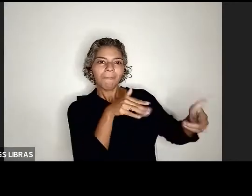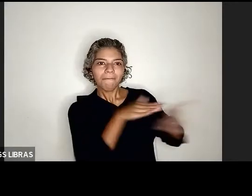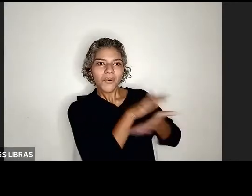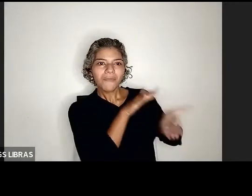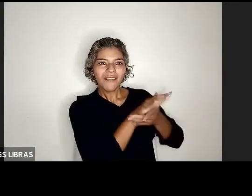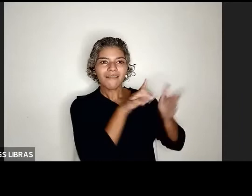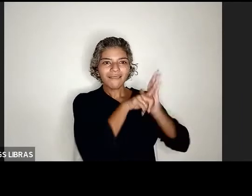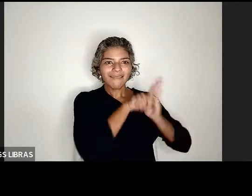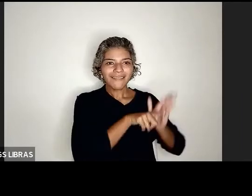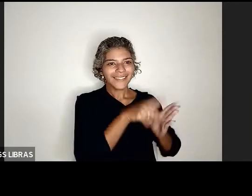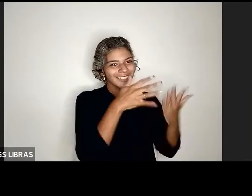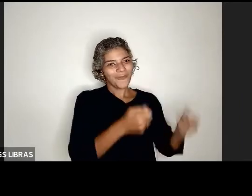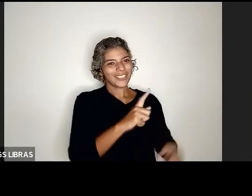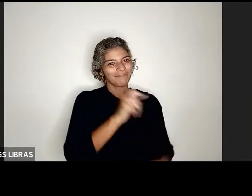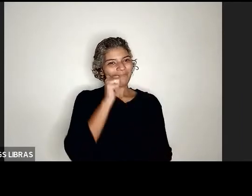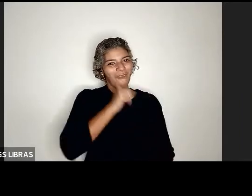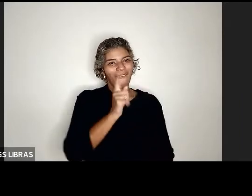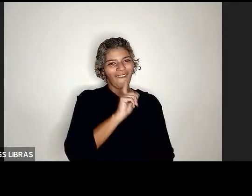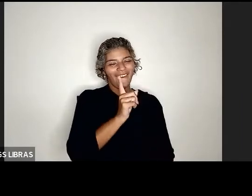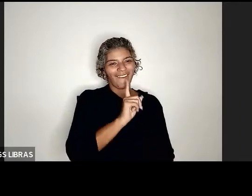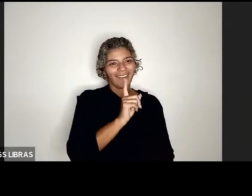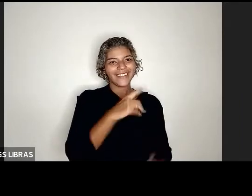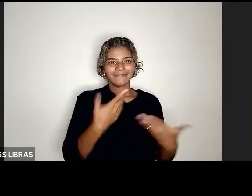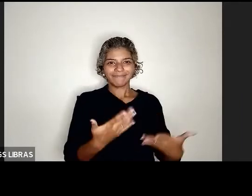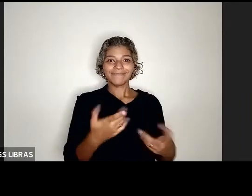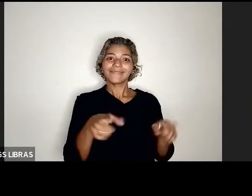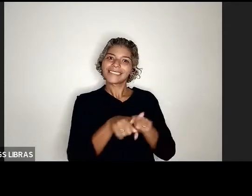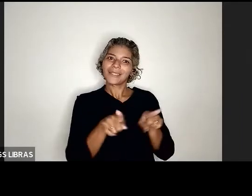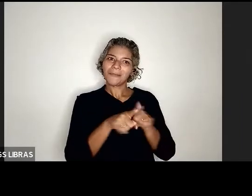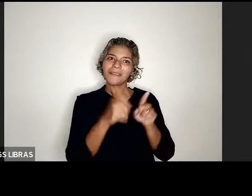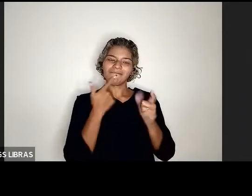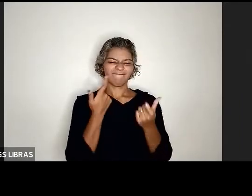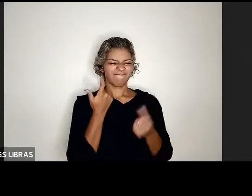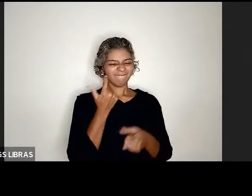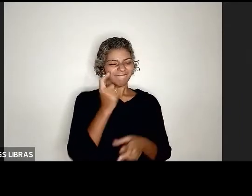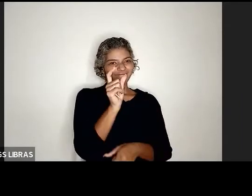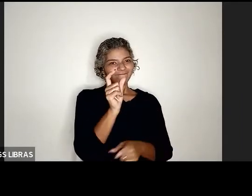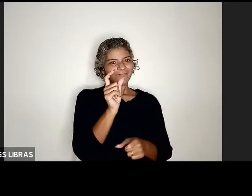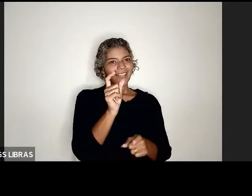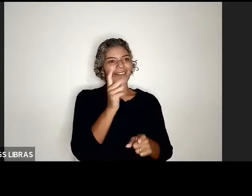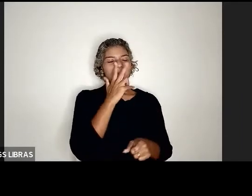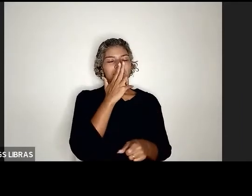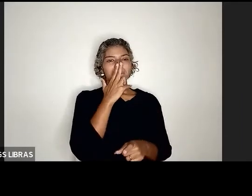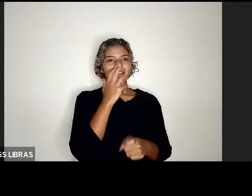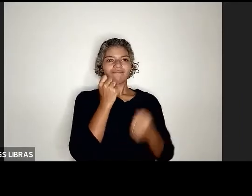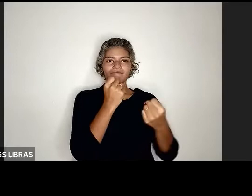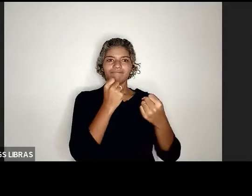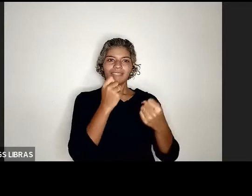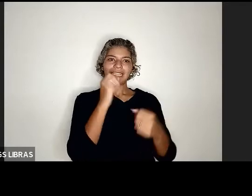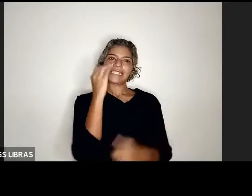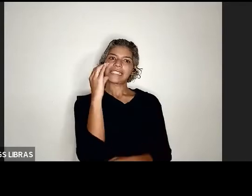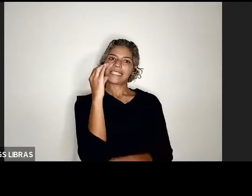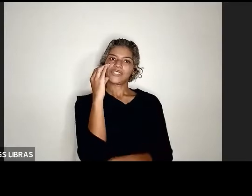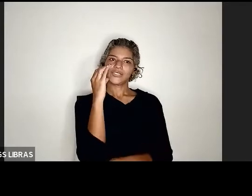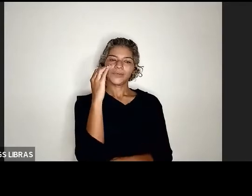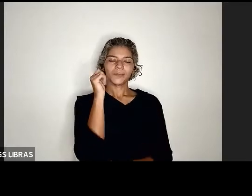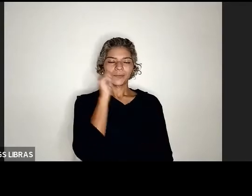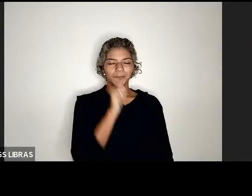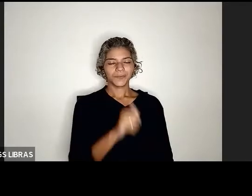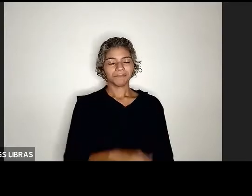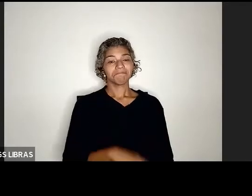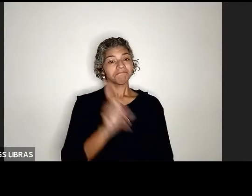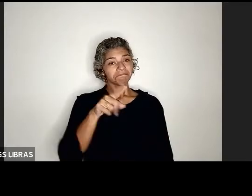Então, também para dizer um pouco de onde que vem essa ênfase na ideia de mulheres cientistas. E tem sido uma experiência para nós muito